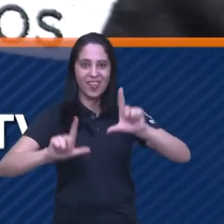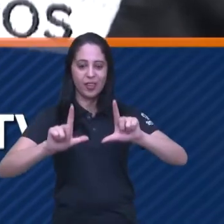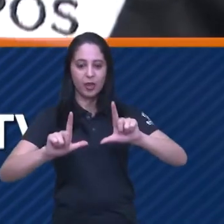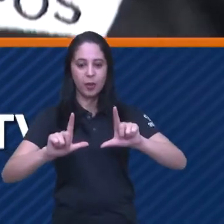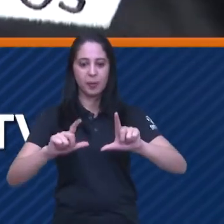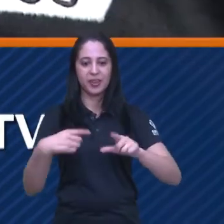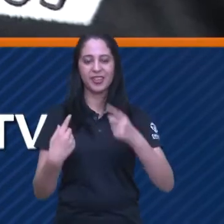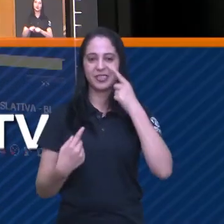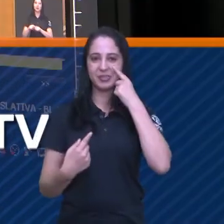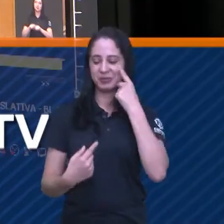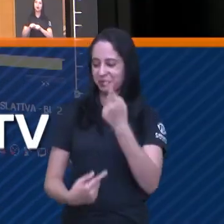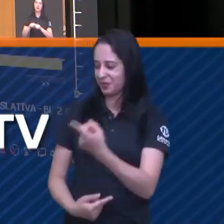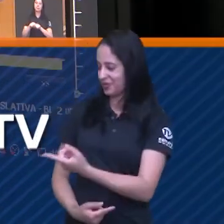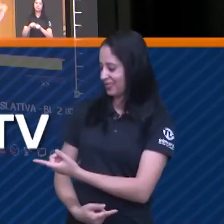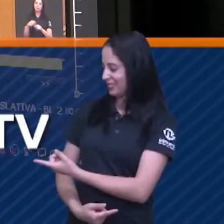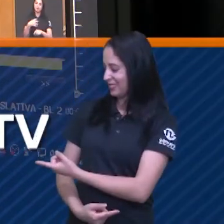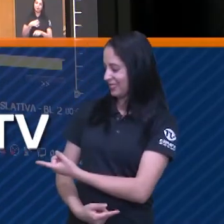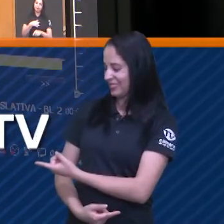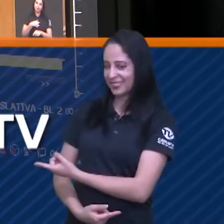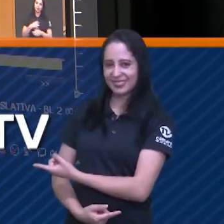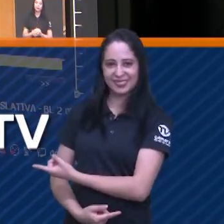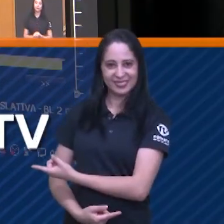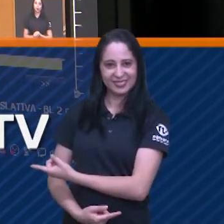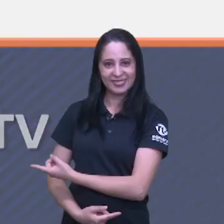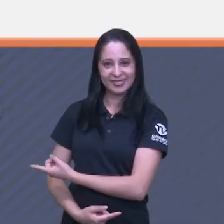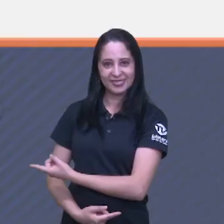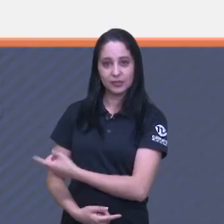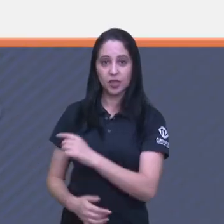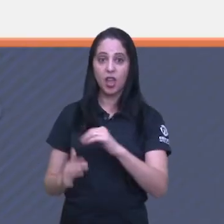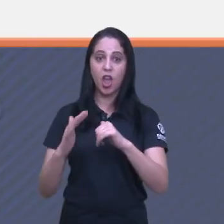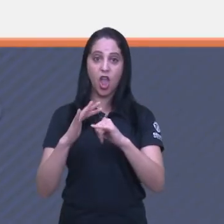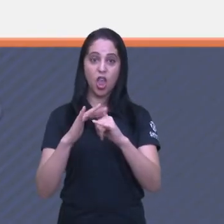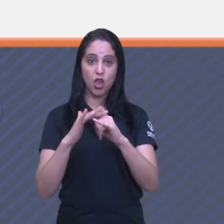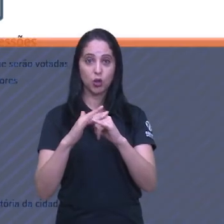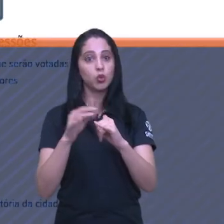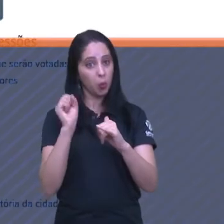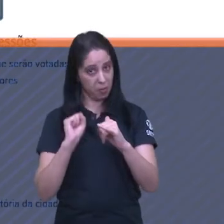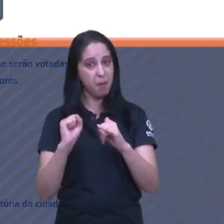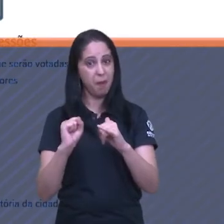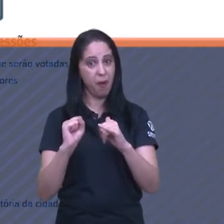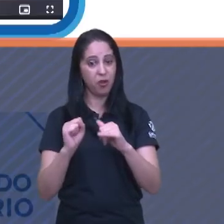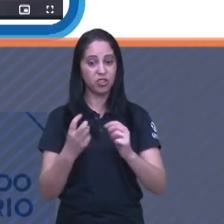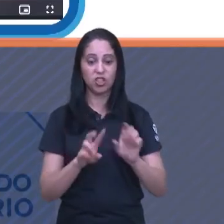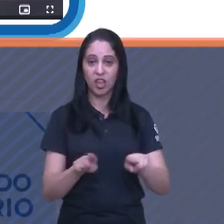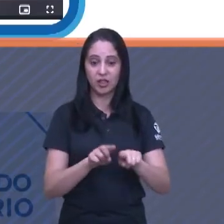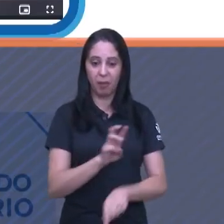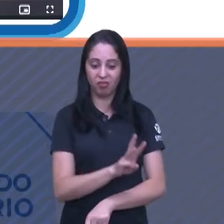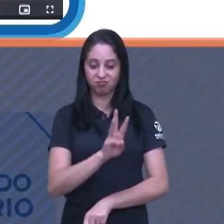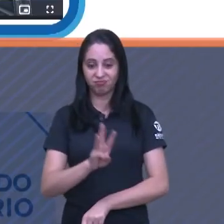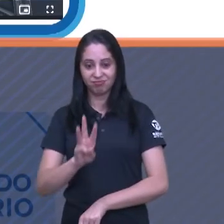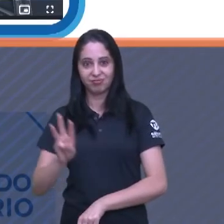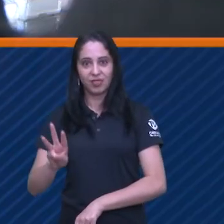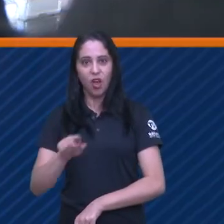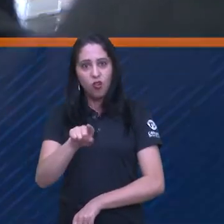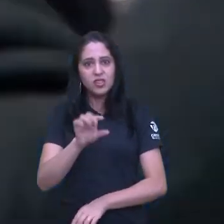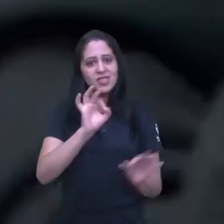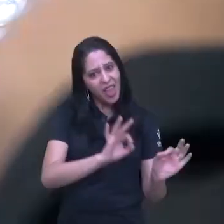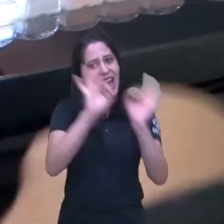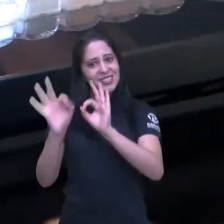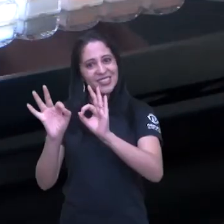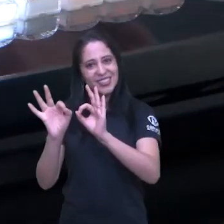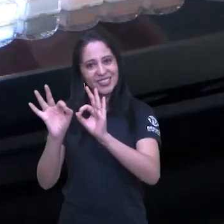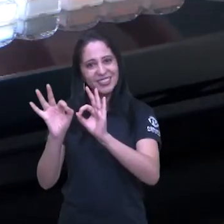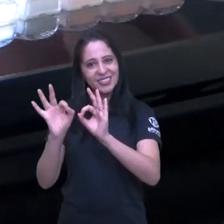TV Câmara você acompanha nos canais sete da net e nove da Vivo e também pelo YouTube ou no portal da Câmara de São José